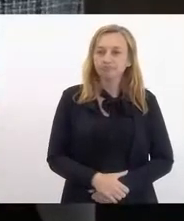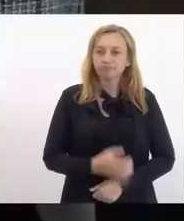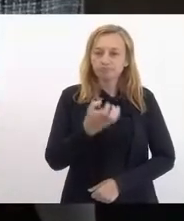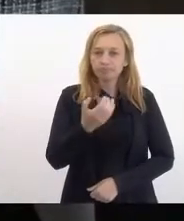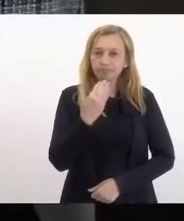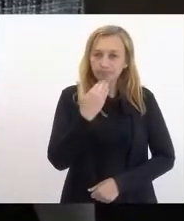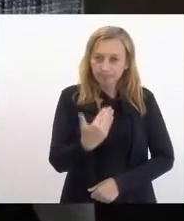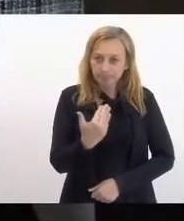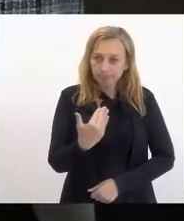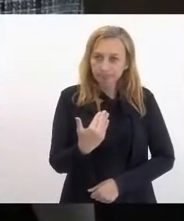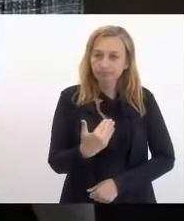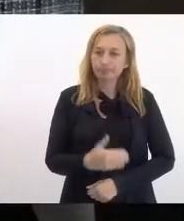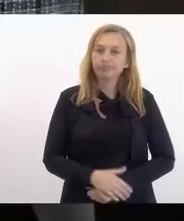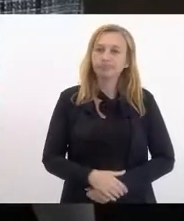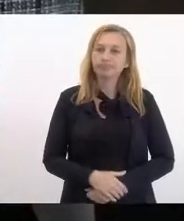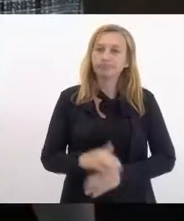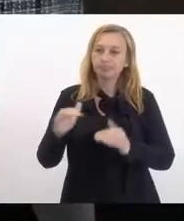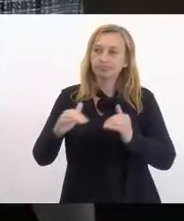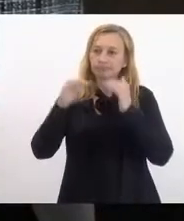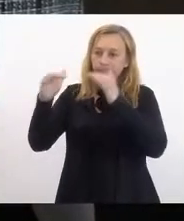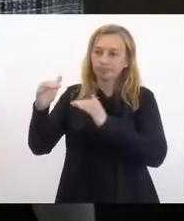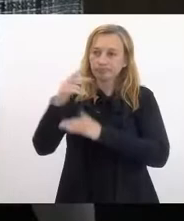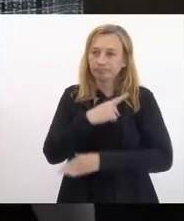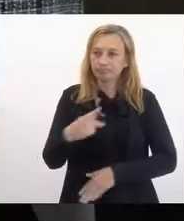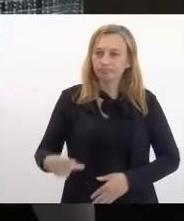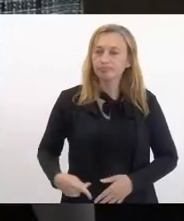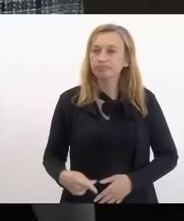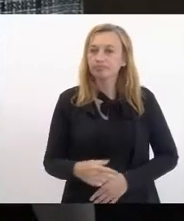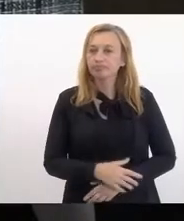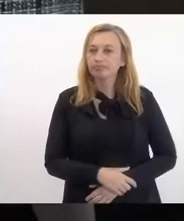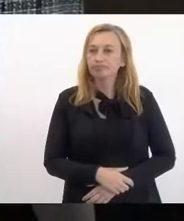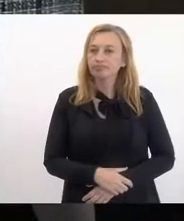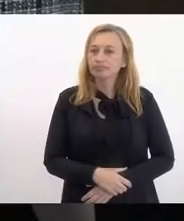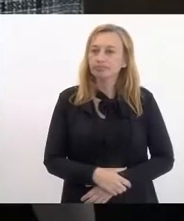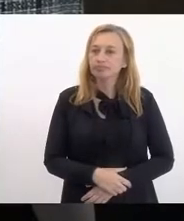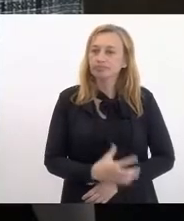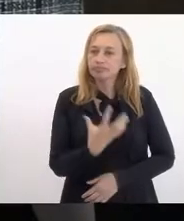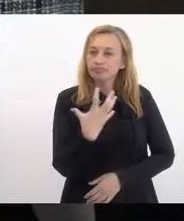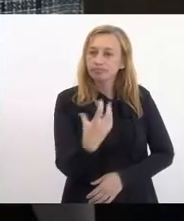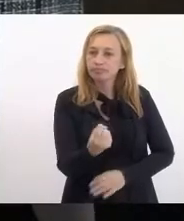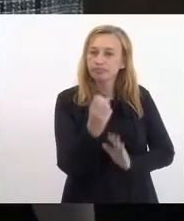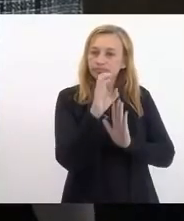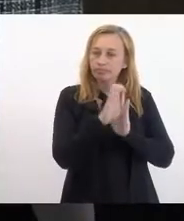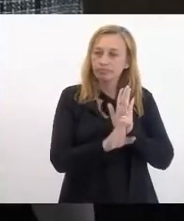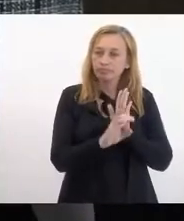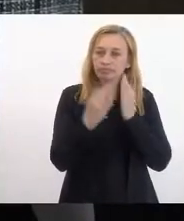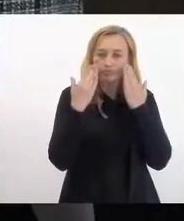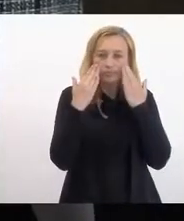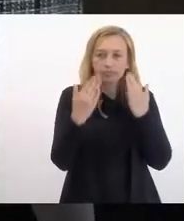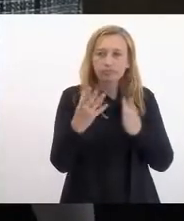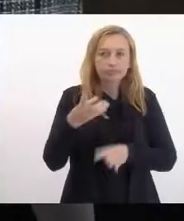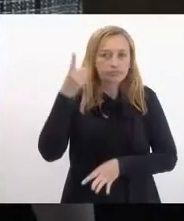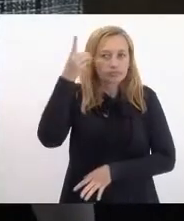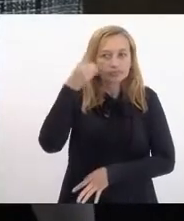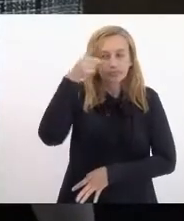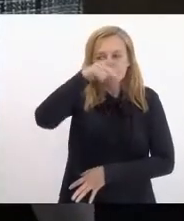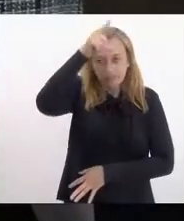a Vossa Excelência que acolha a emenda apresentada pelo deputado Luiz Paulo.